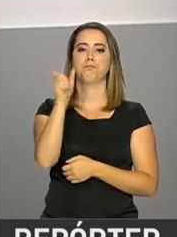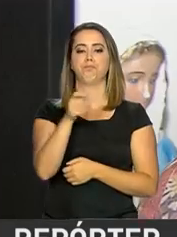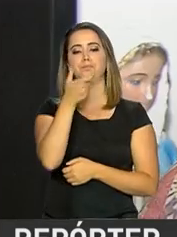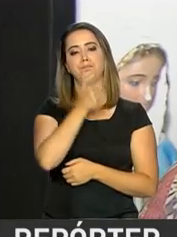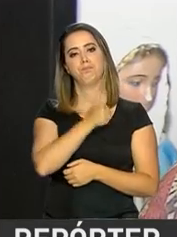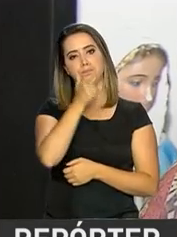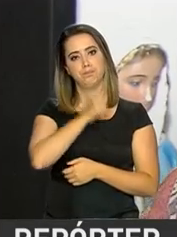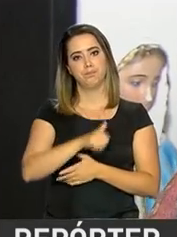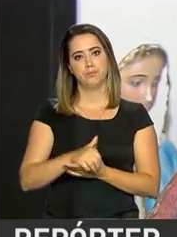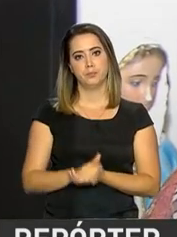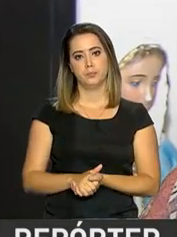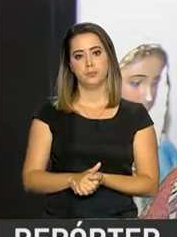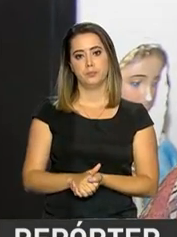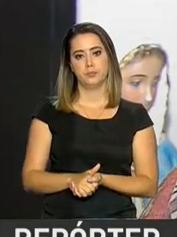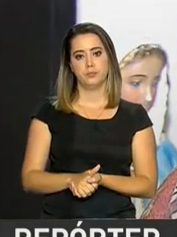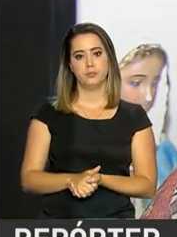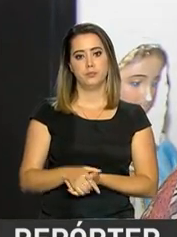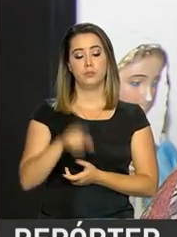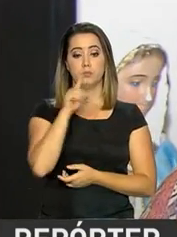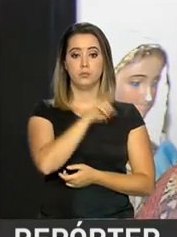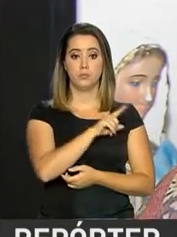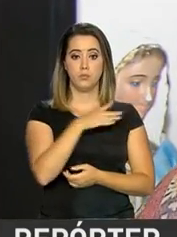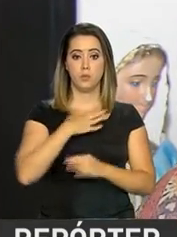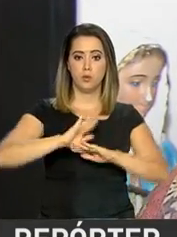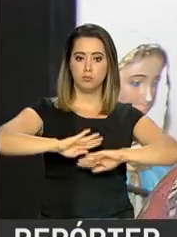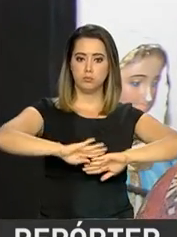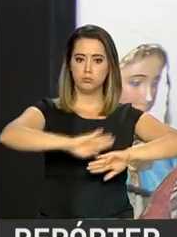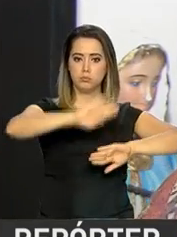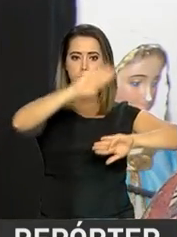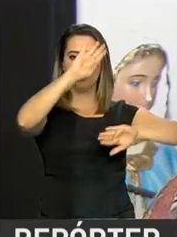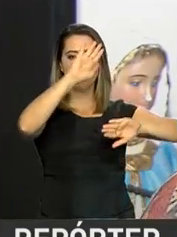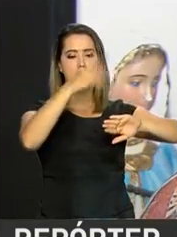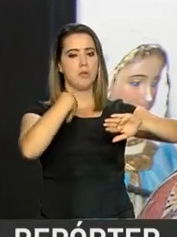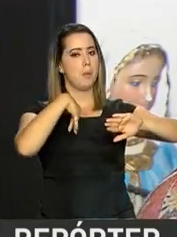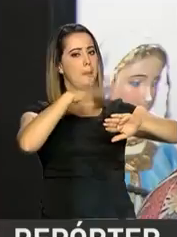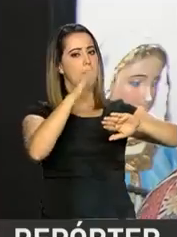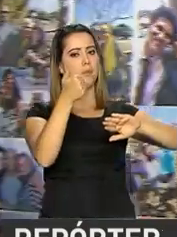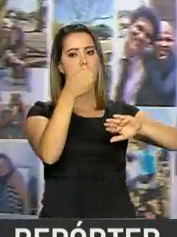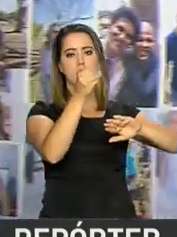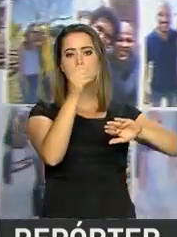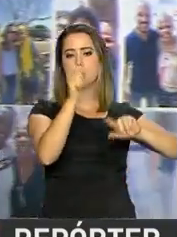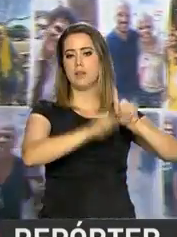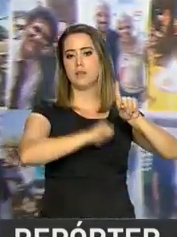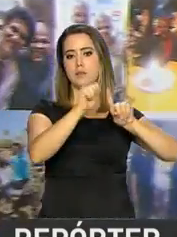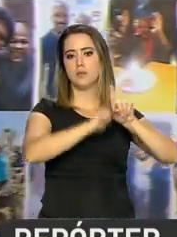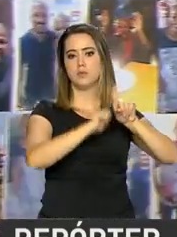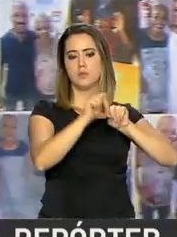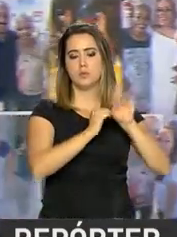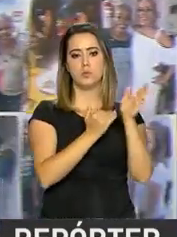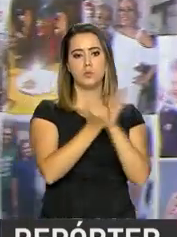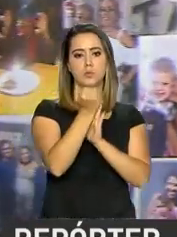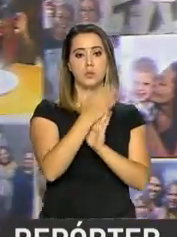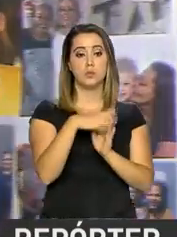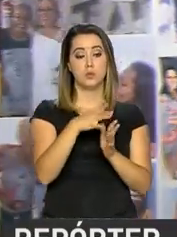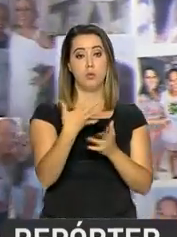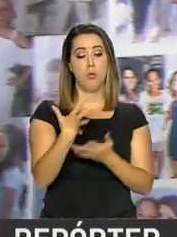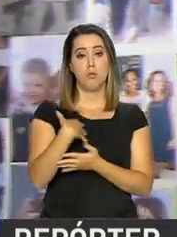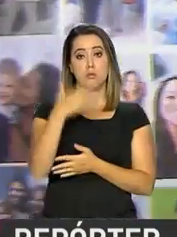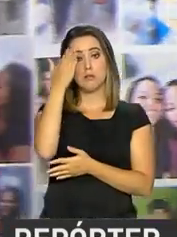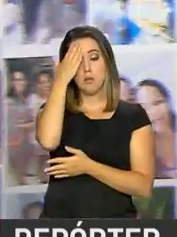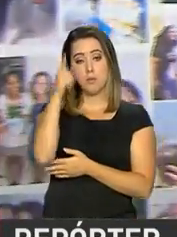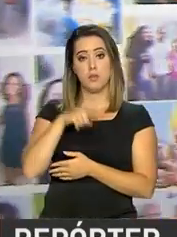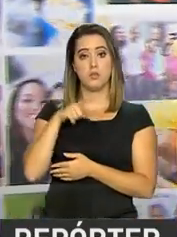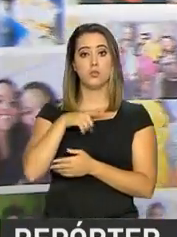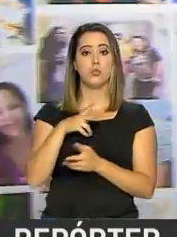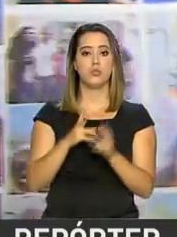pacientes. Grátia tem na parede da sala as fotos dos últimos 10 meses, desde que recebeu a notícia de que estava